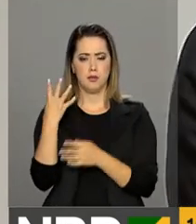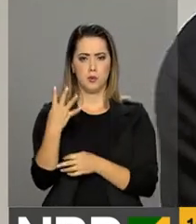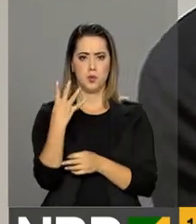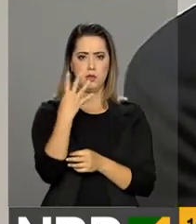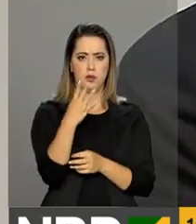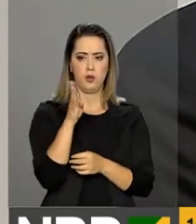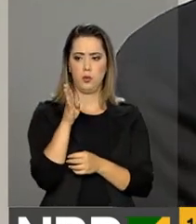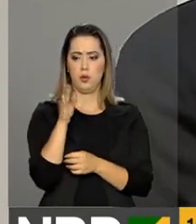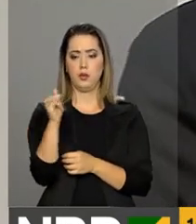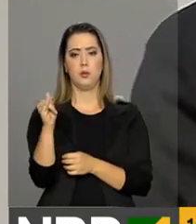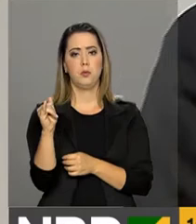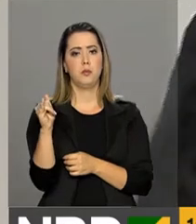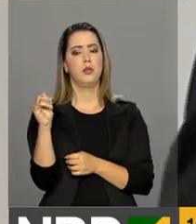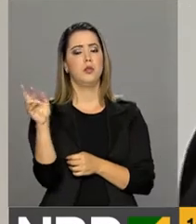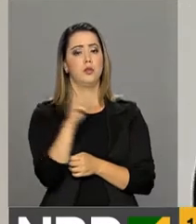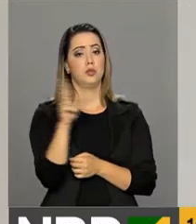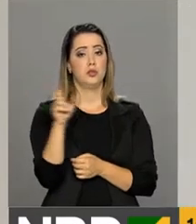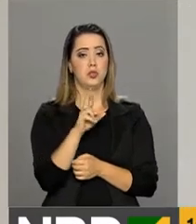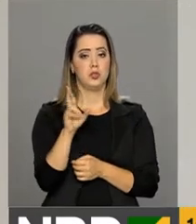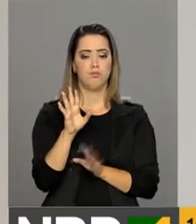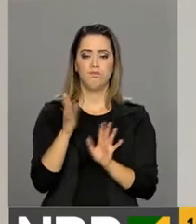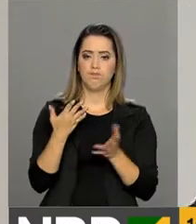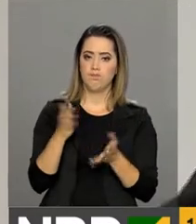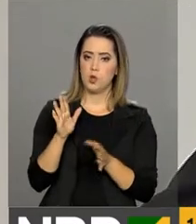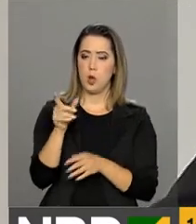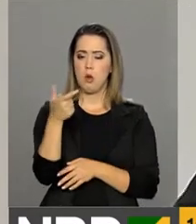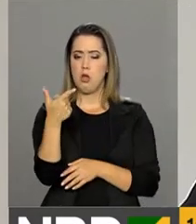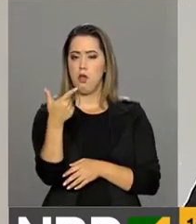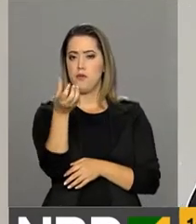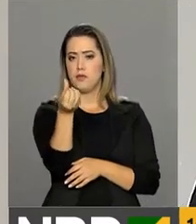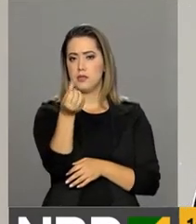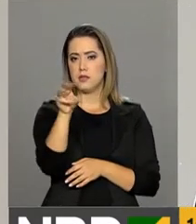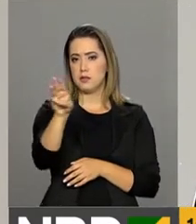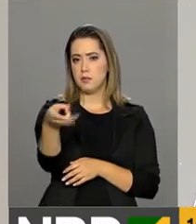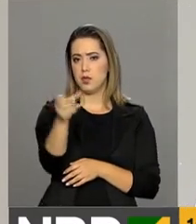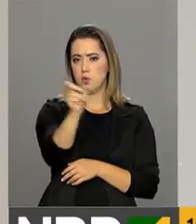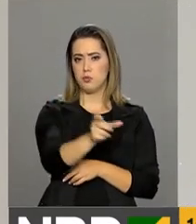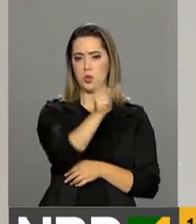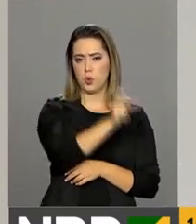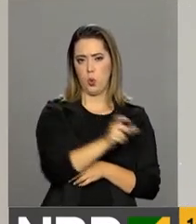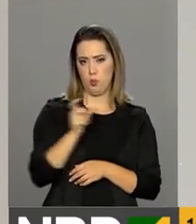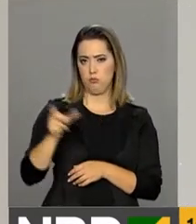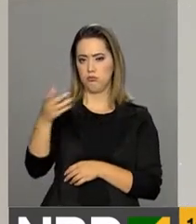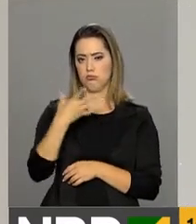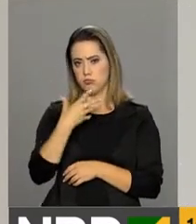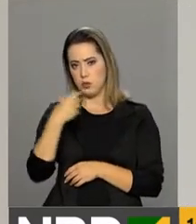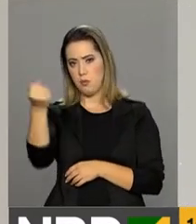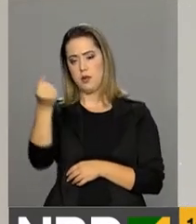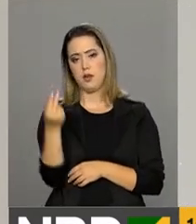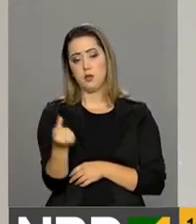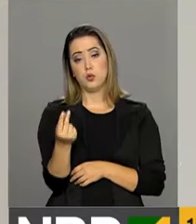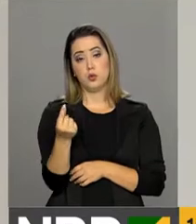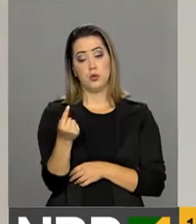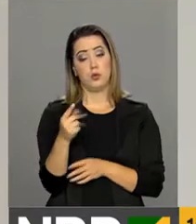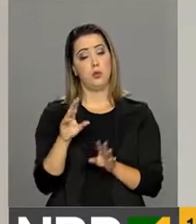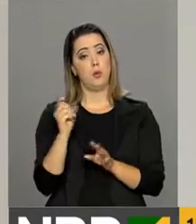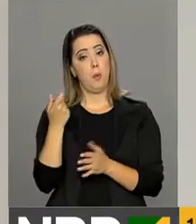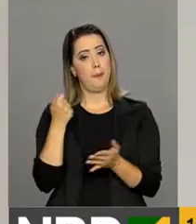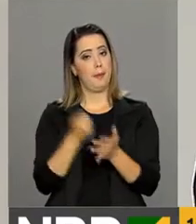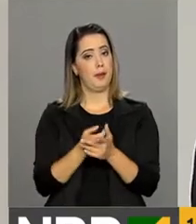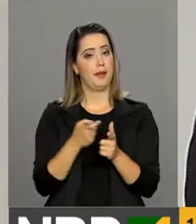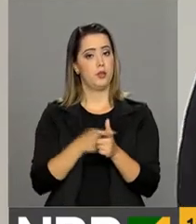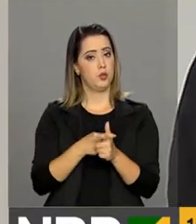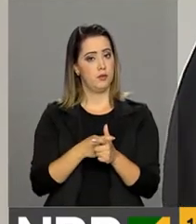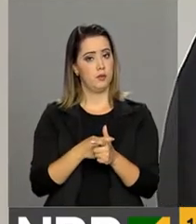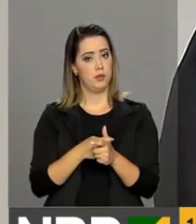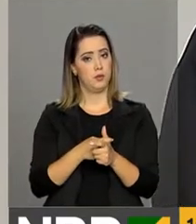que beneficiaram cerca de 26 milhões de trabalhadores que pegaram aqueles valores ou para pagar suas